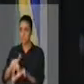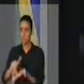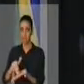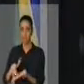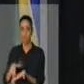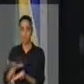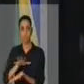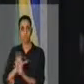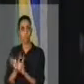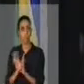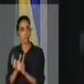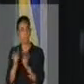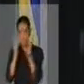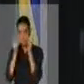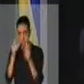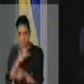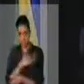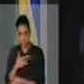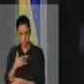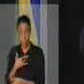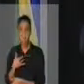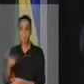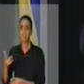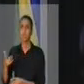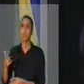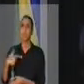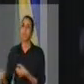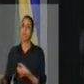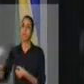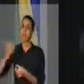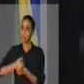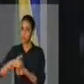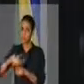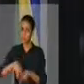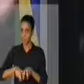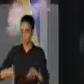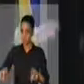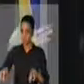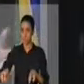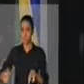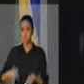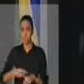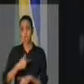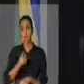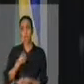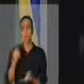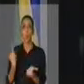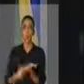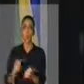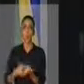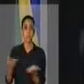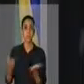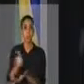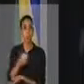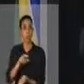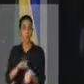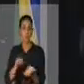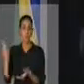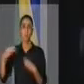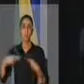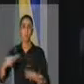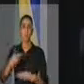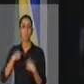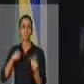Saúde, que estará me substituindo aqui na mesa, porque eu tenho uma coletiva agora, 11 horas, no